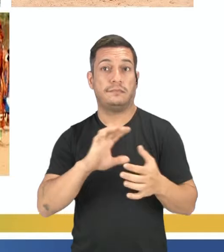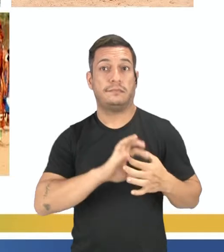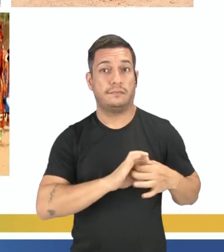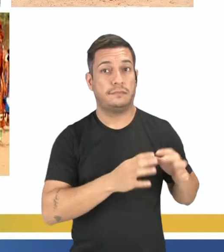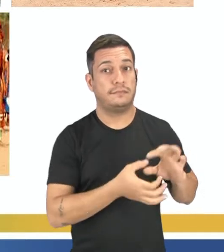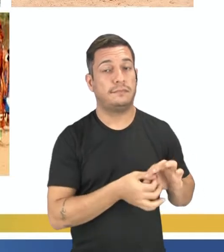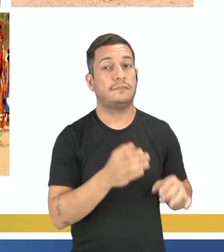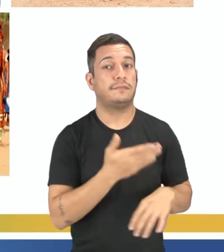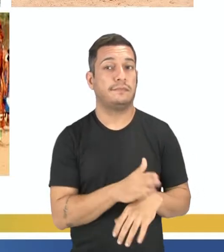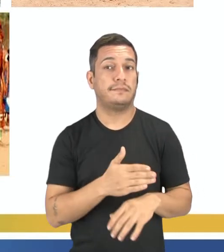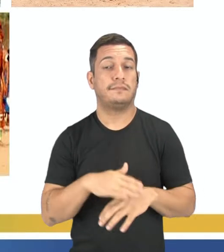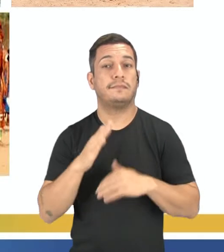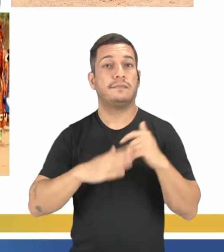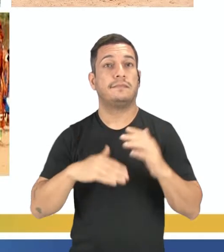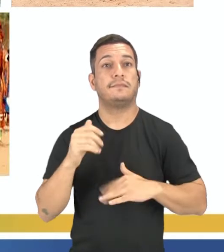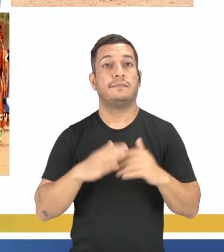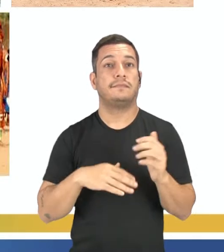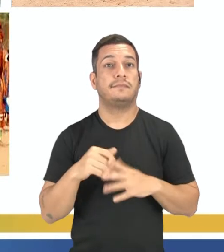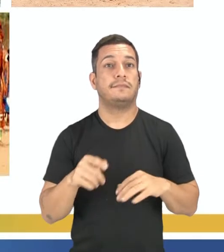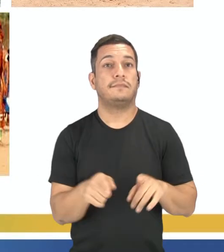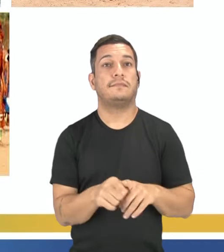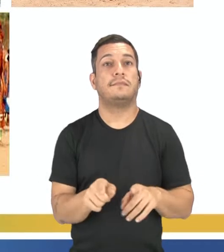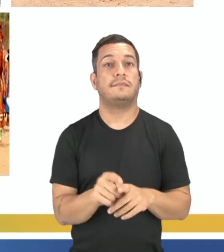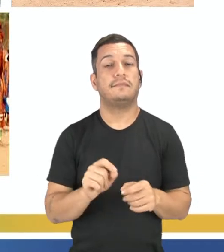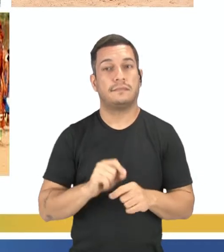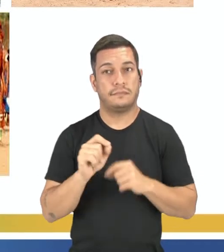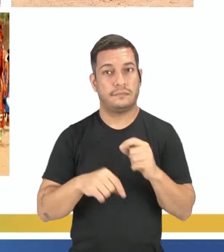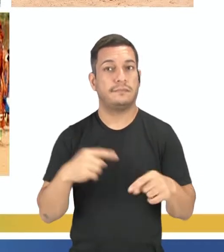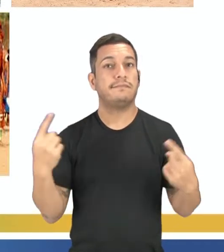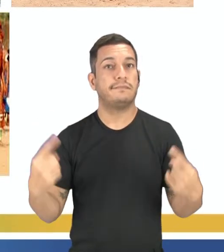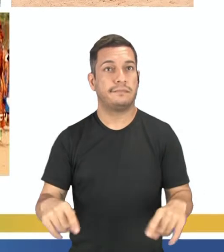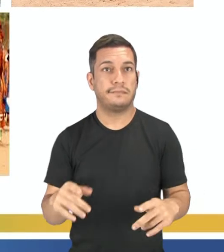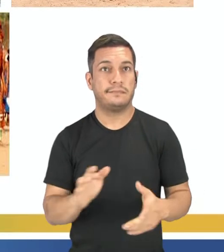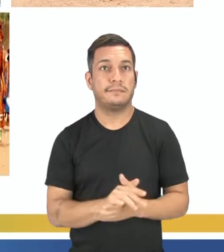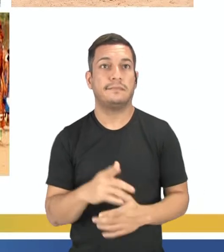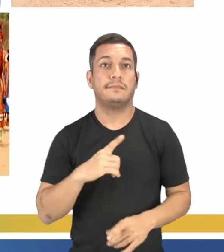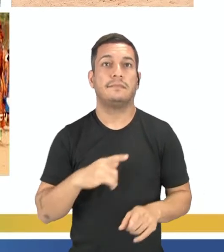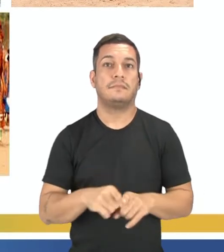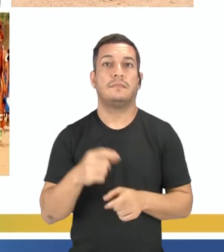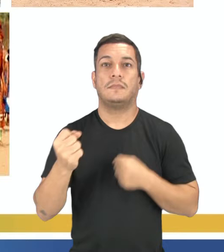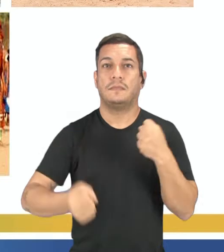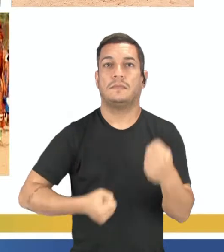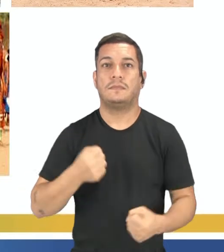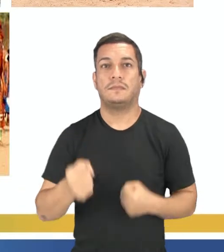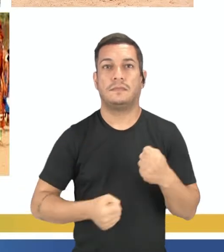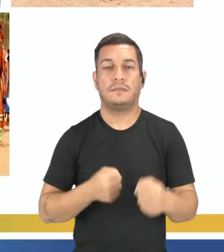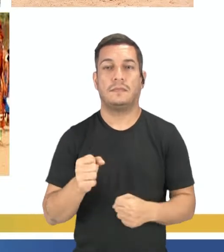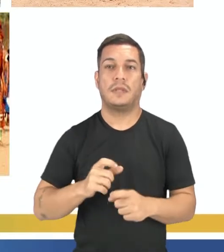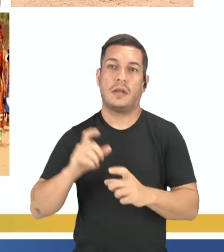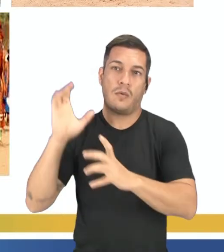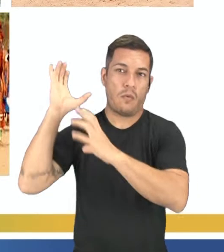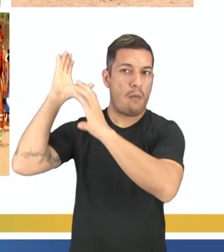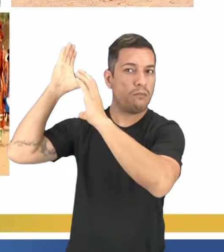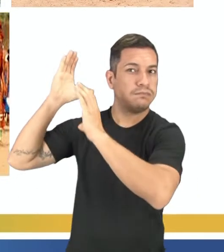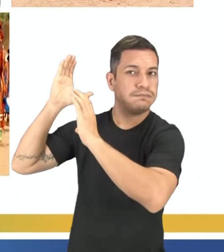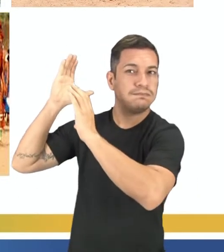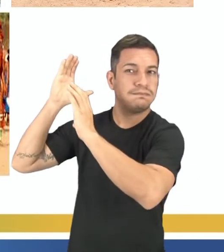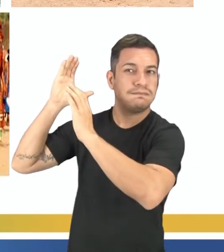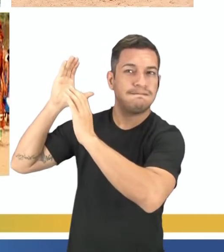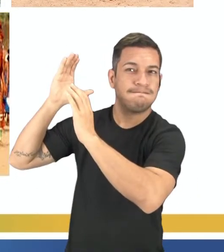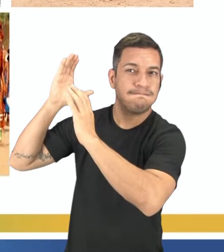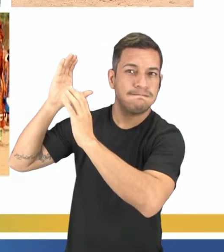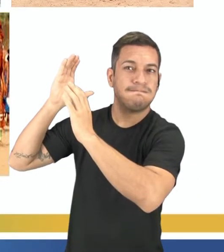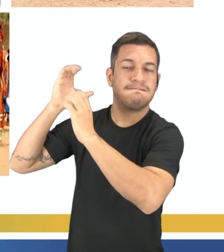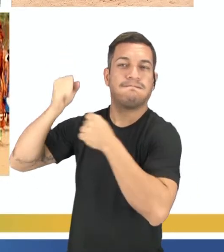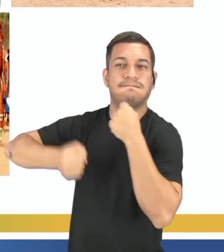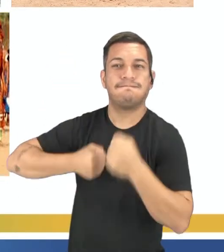prática profissional, que eles também praticam de forma lúdica e de forma competitiva. A gente tem a corrida com tora, que é